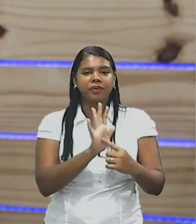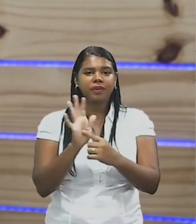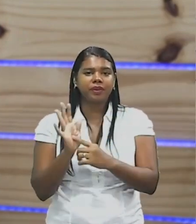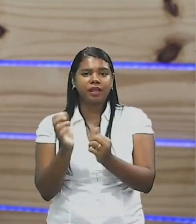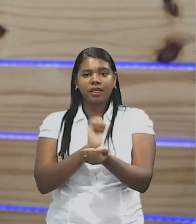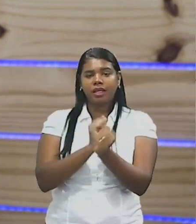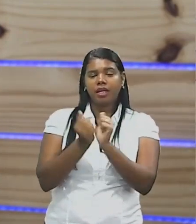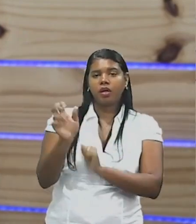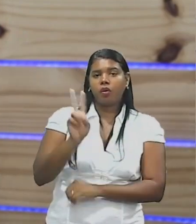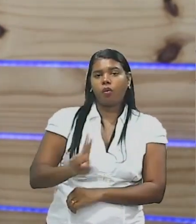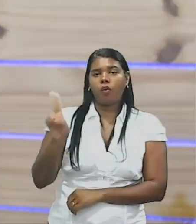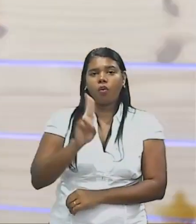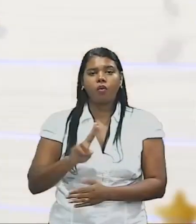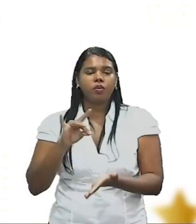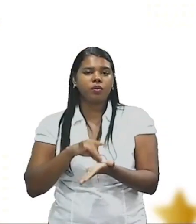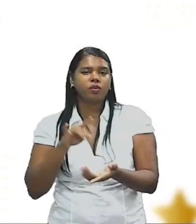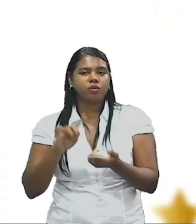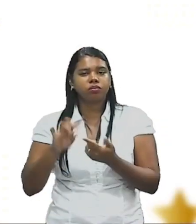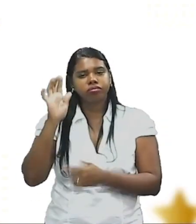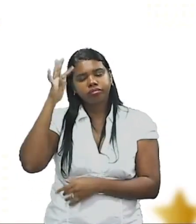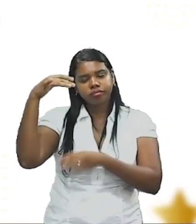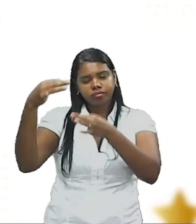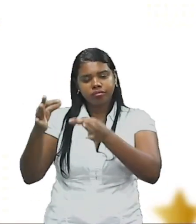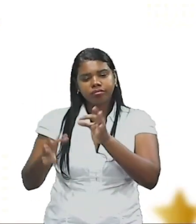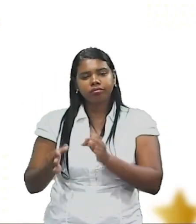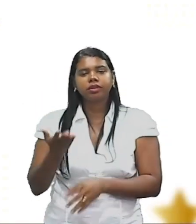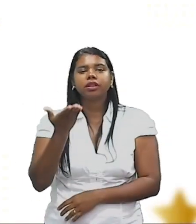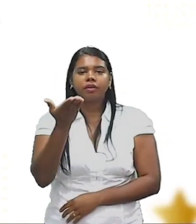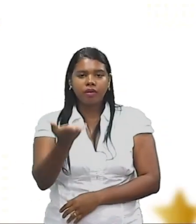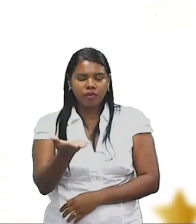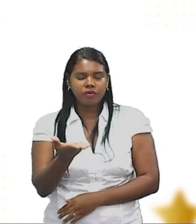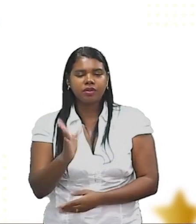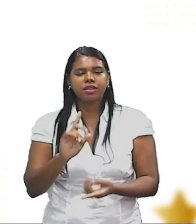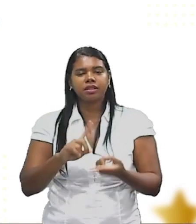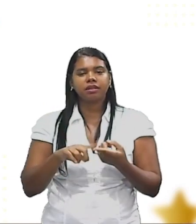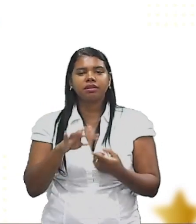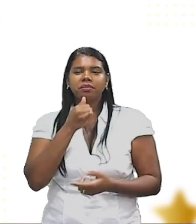adequação ao uso, definida por Juran. Ou seja, você